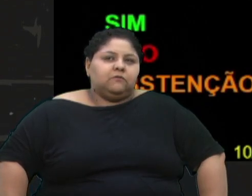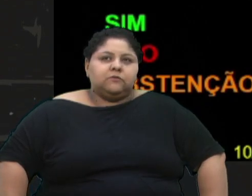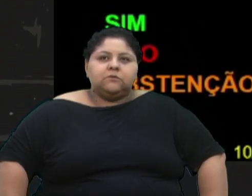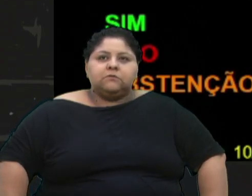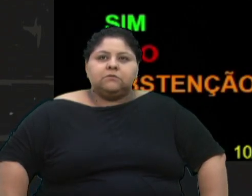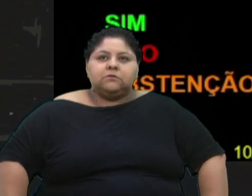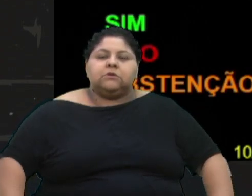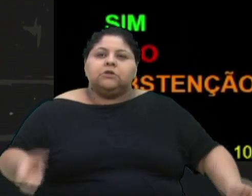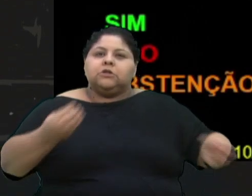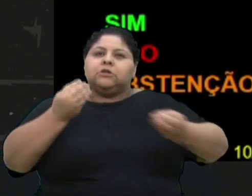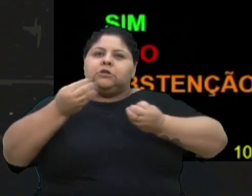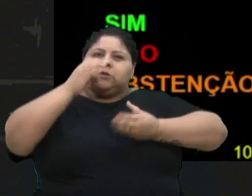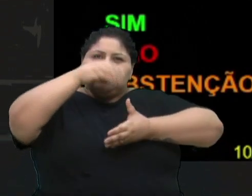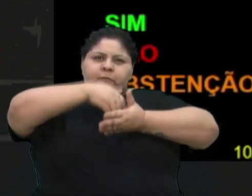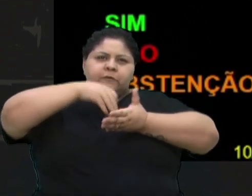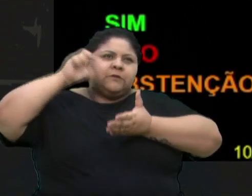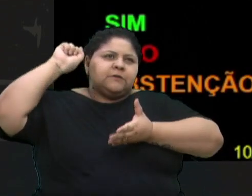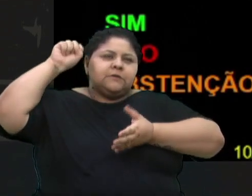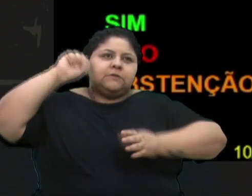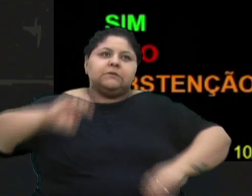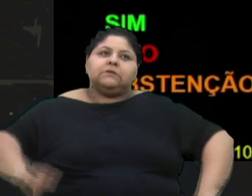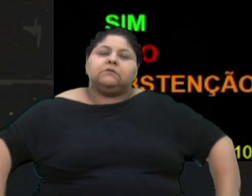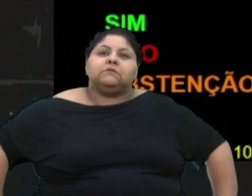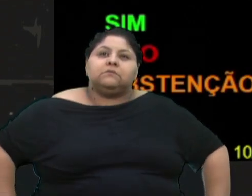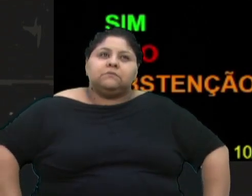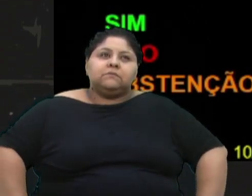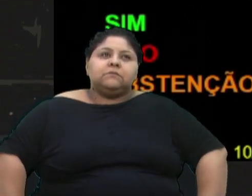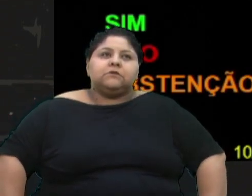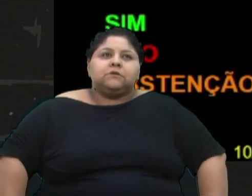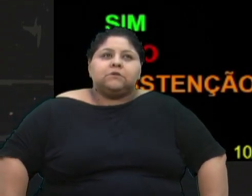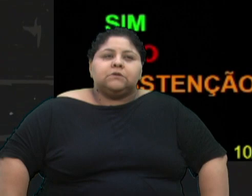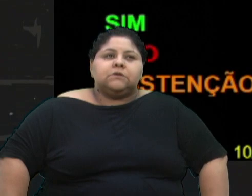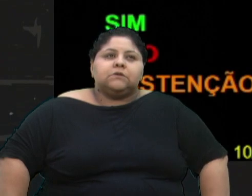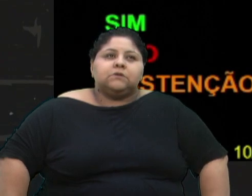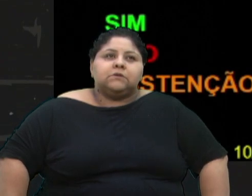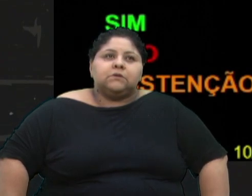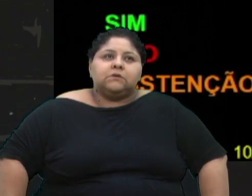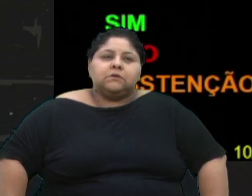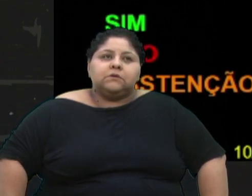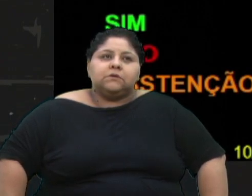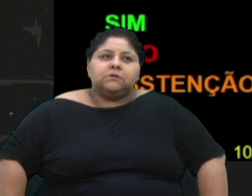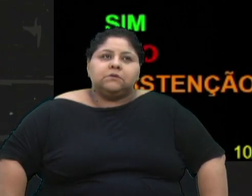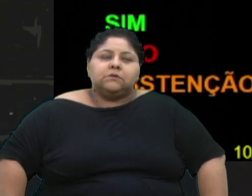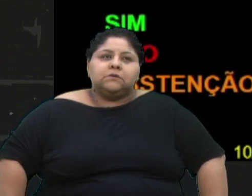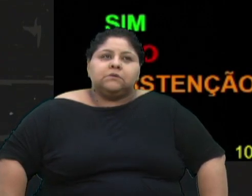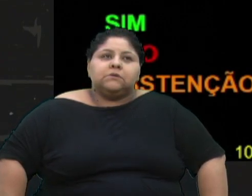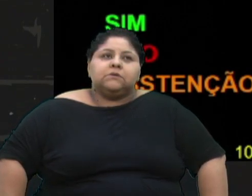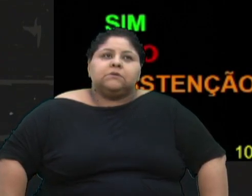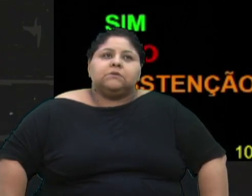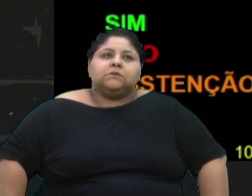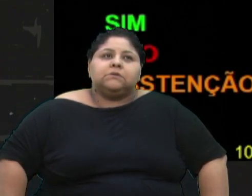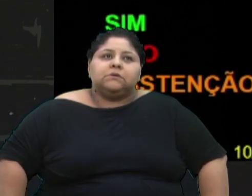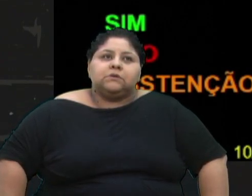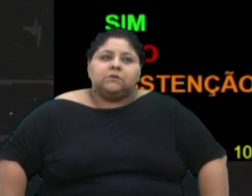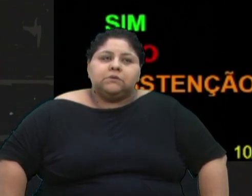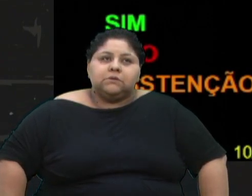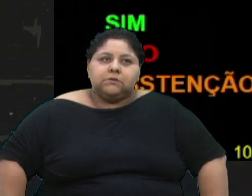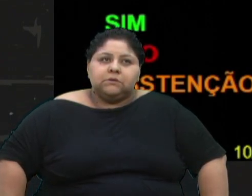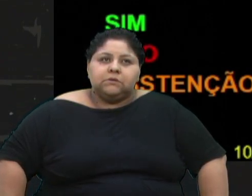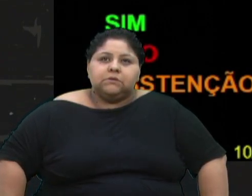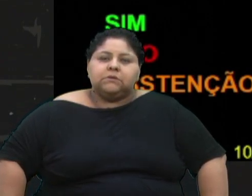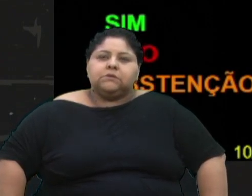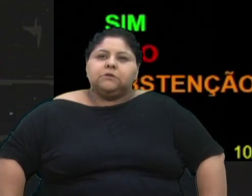Como vota, vereador Xuxa? Voto sim, senhor presidente. Obrigado, Xuxa. Gladys Frisso,